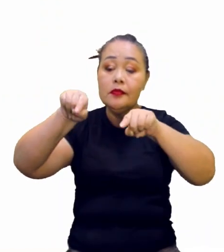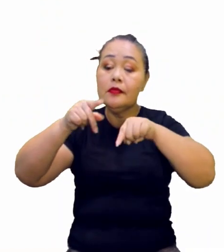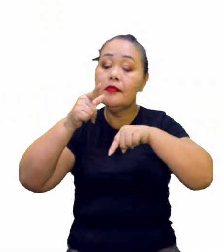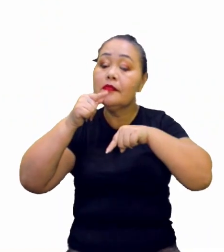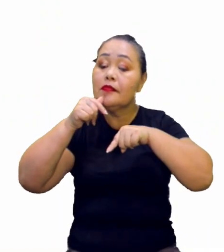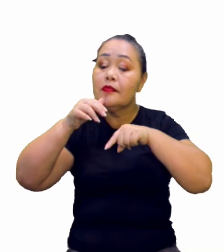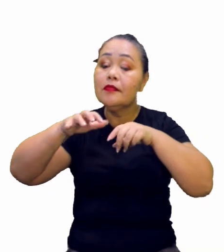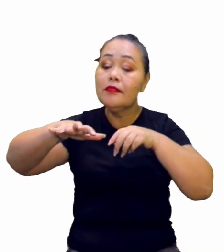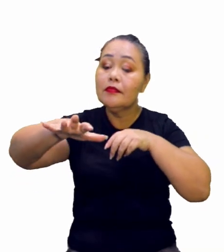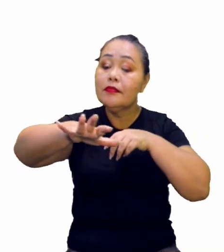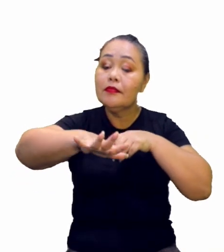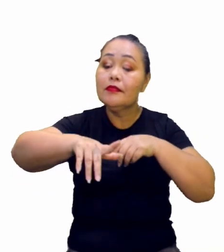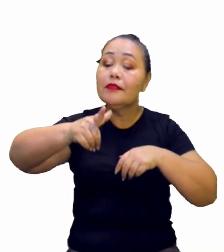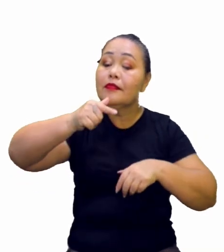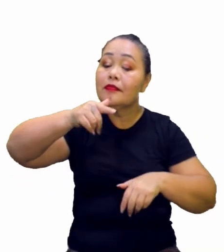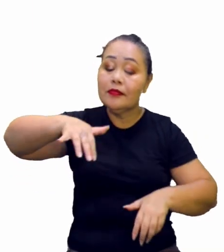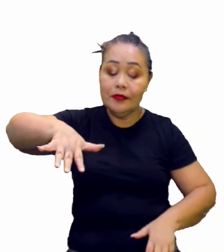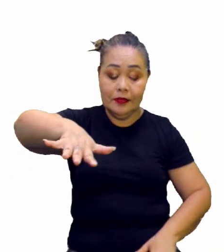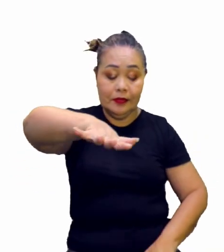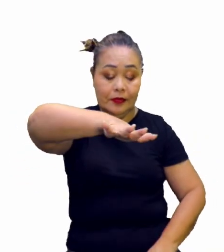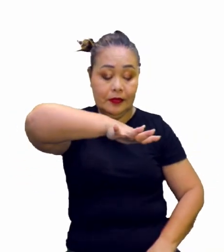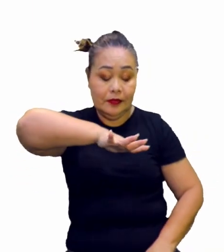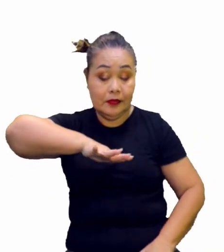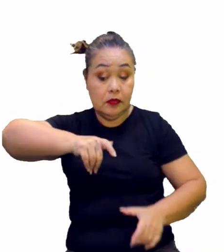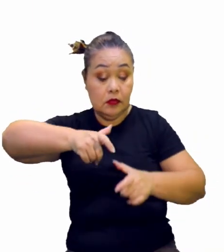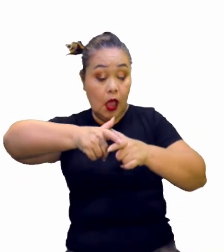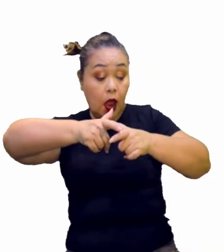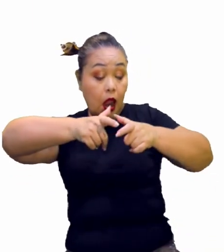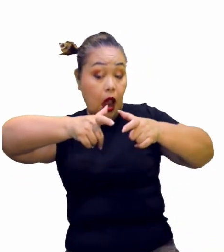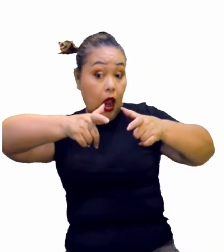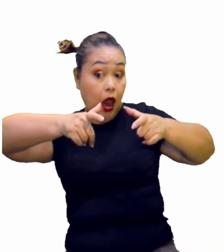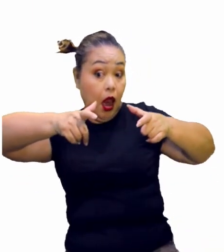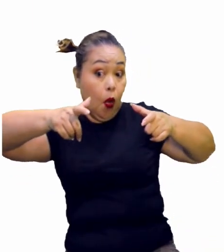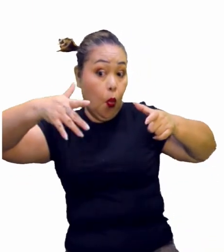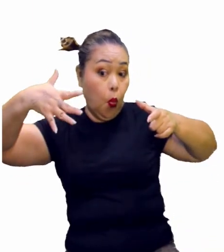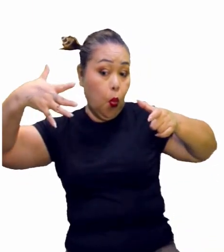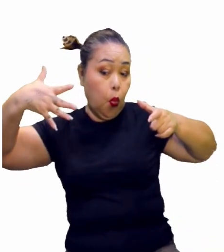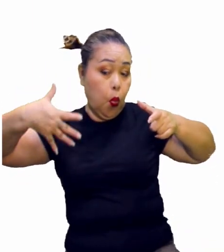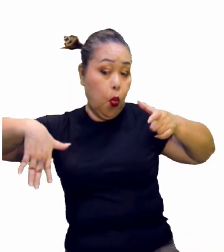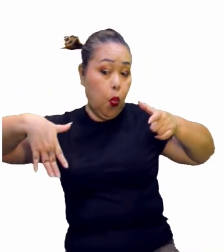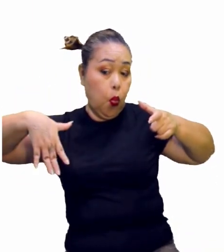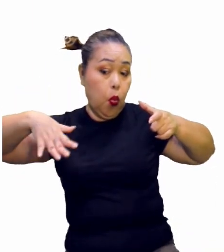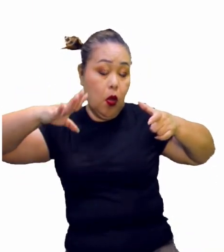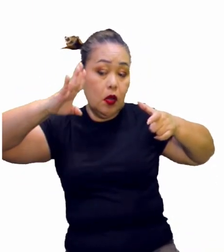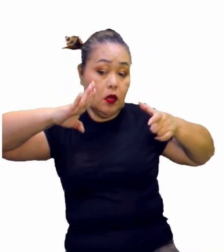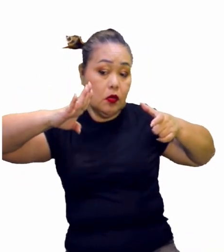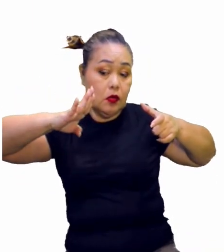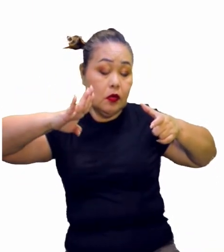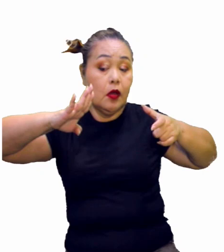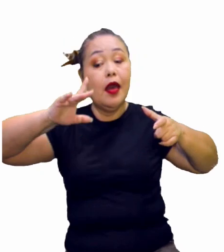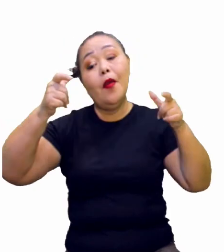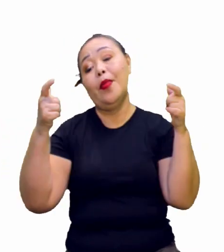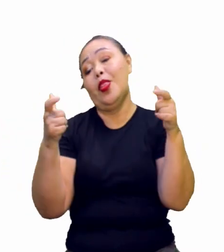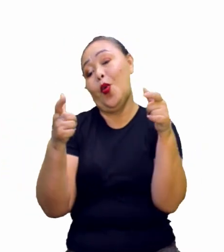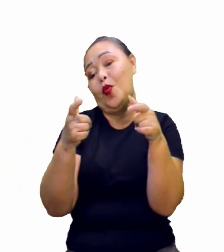Pantanal, maior bioma brasileiro, não, desculpa, é o